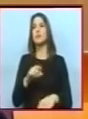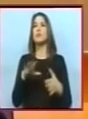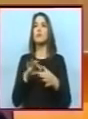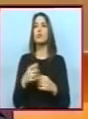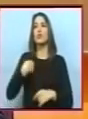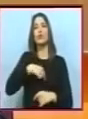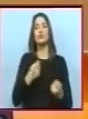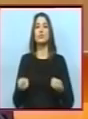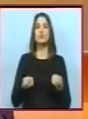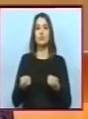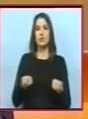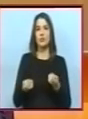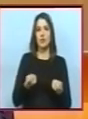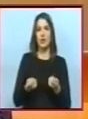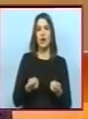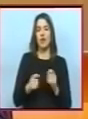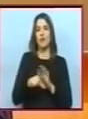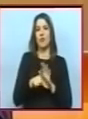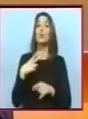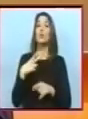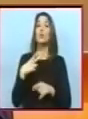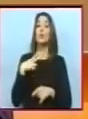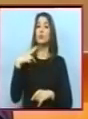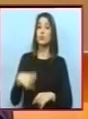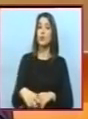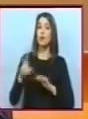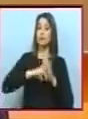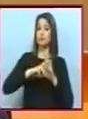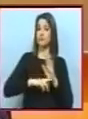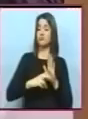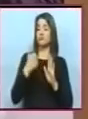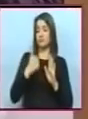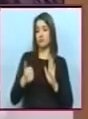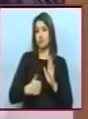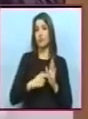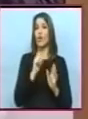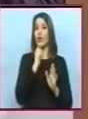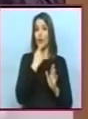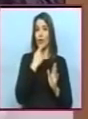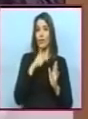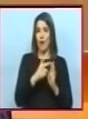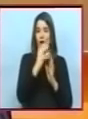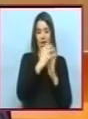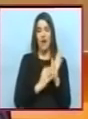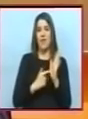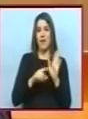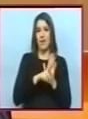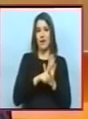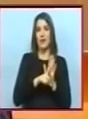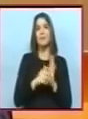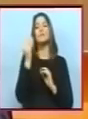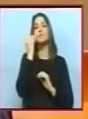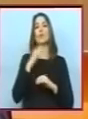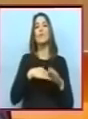ordenamento jurídico. Porque em Portugal está bem regulamentado no nosso Código Civil a forma como é distribuída